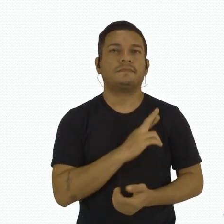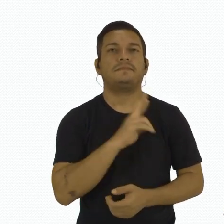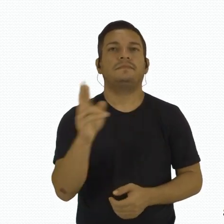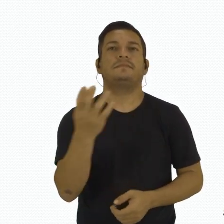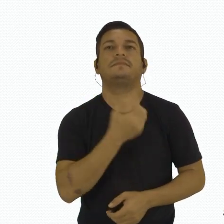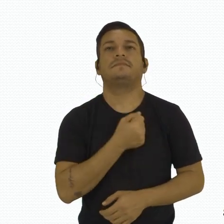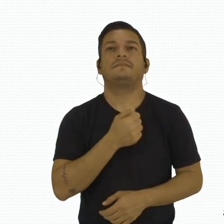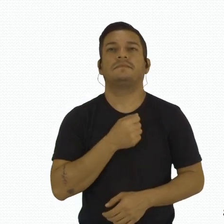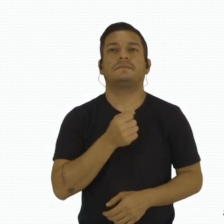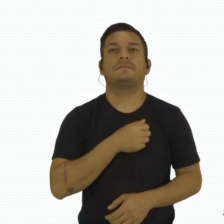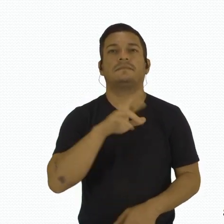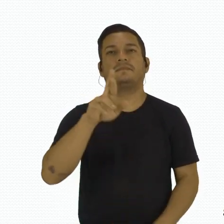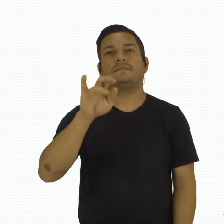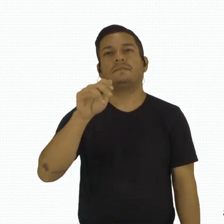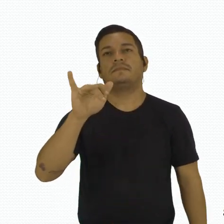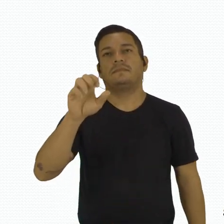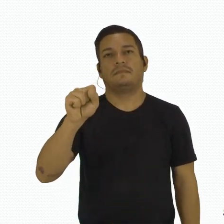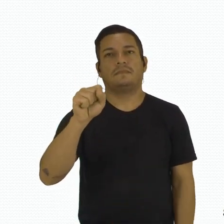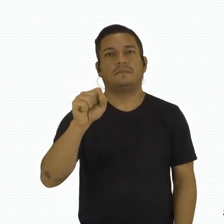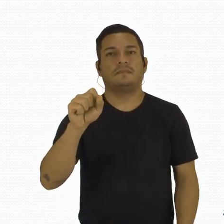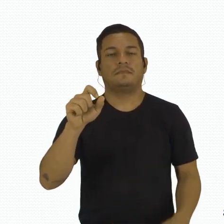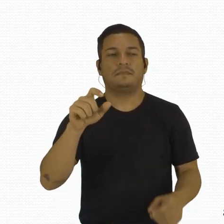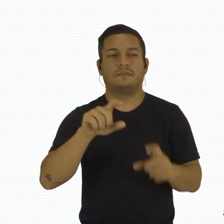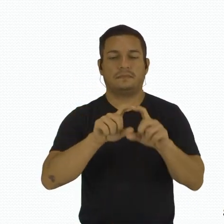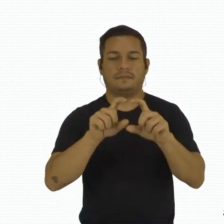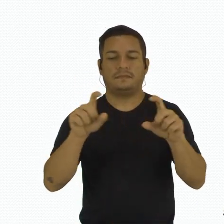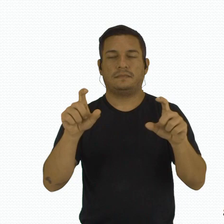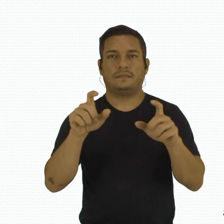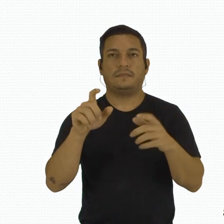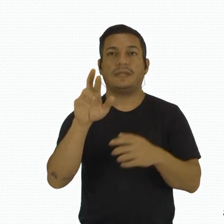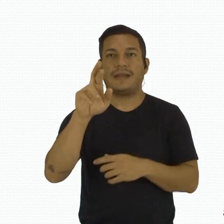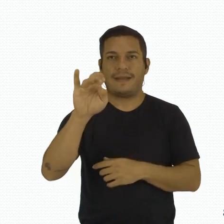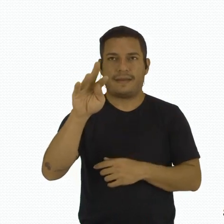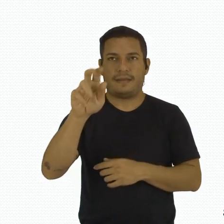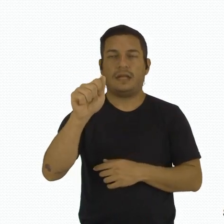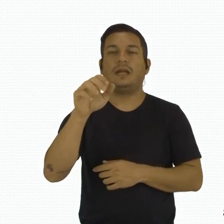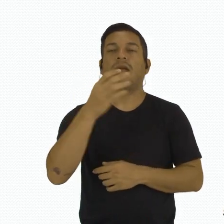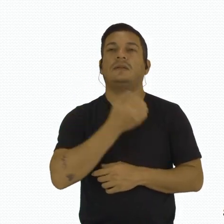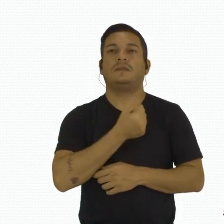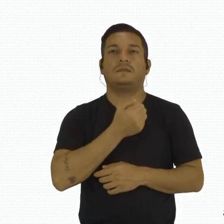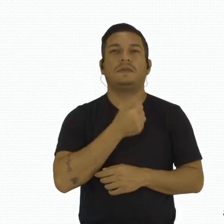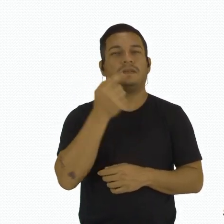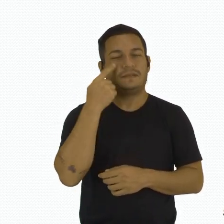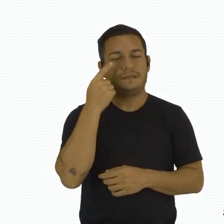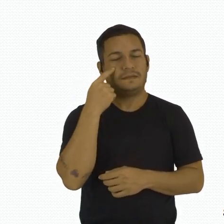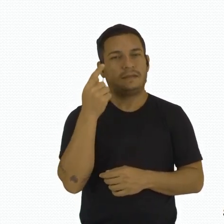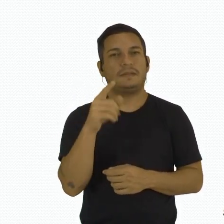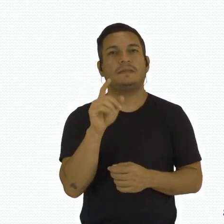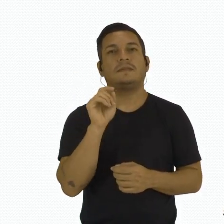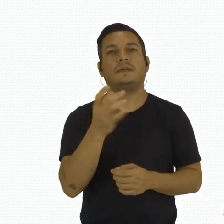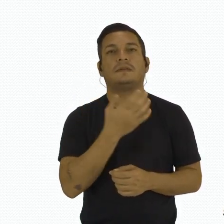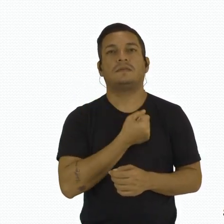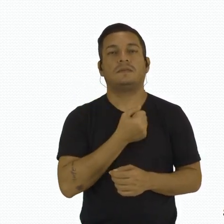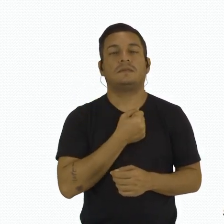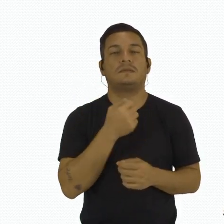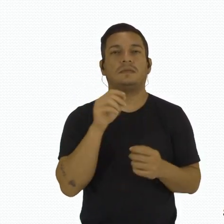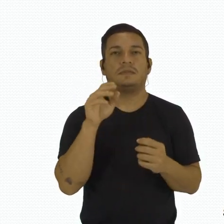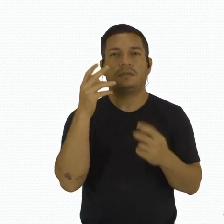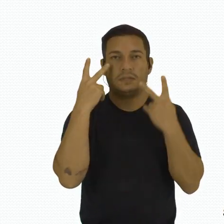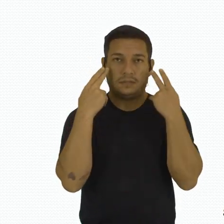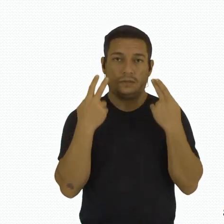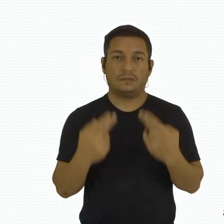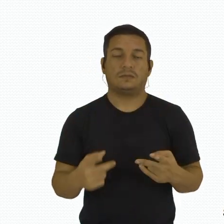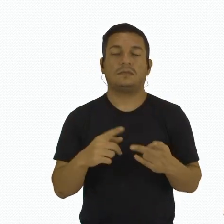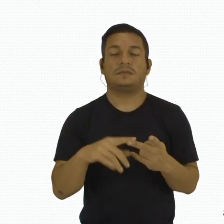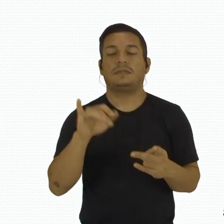dos números reais na reta. Vocês estão percebendo que a nossa reta numérica está ficando preenchida? Você aprende os naturais, coloca lá.